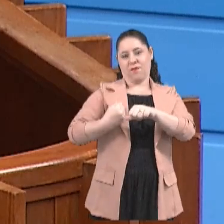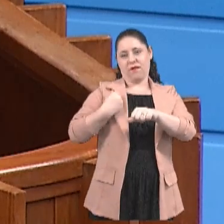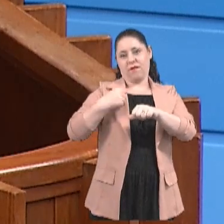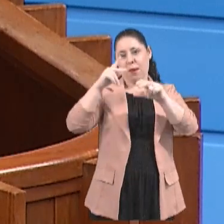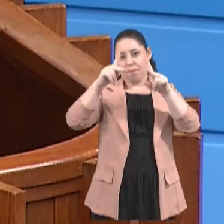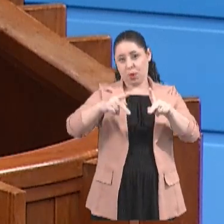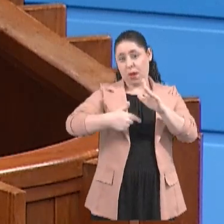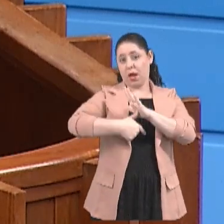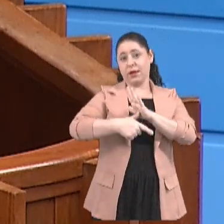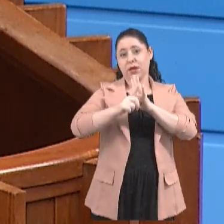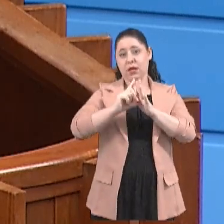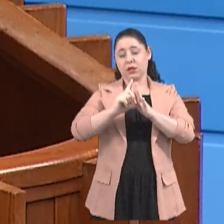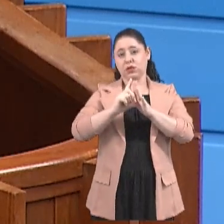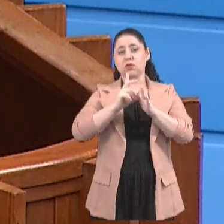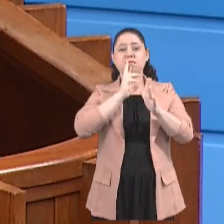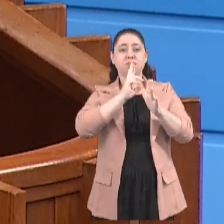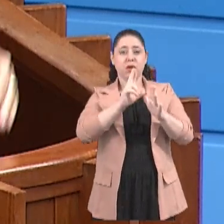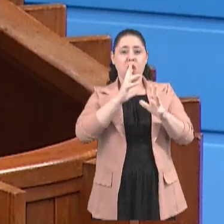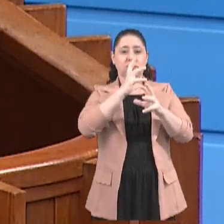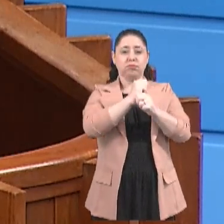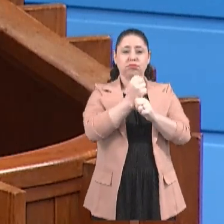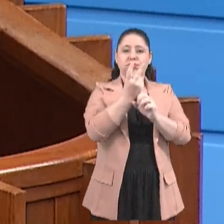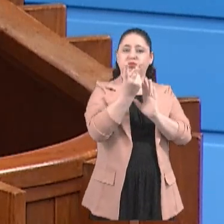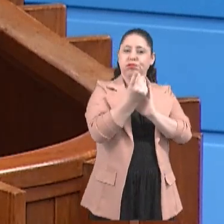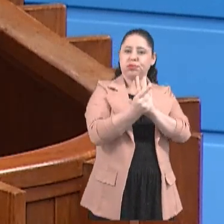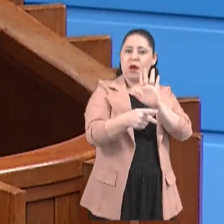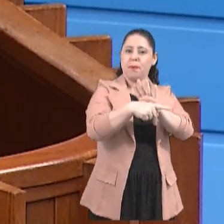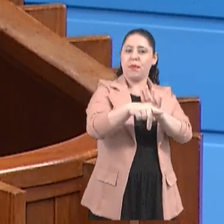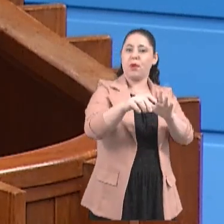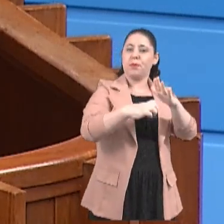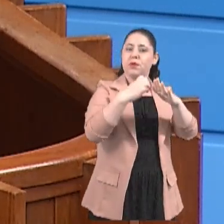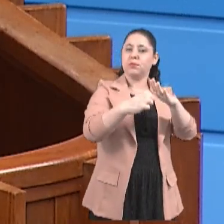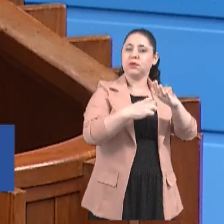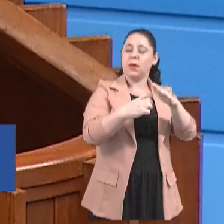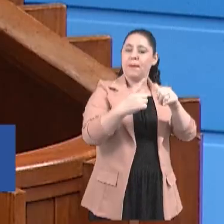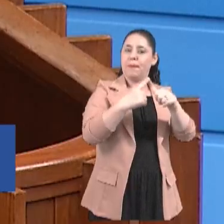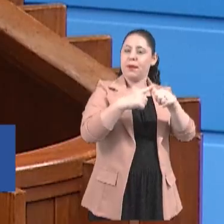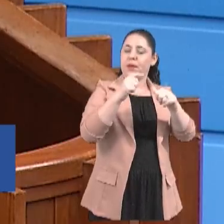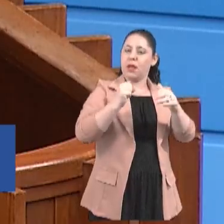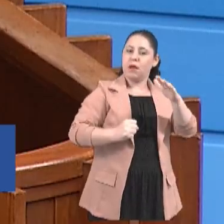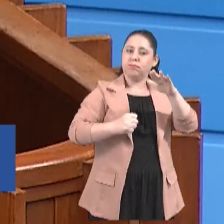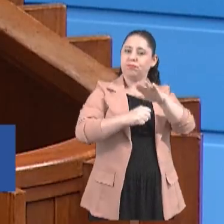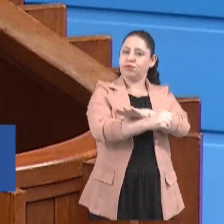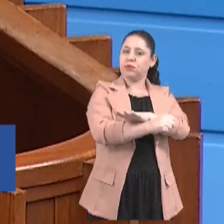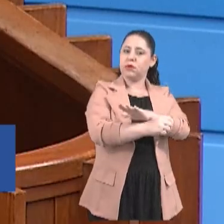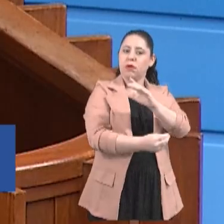população. Antes mesmo do resultado final da empresa, vem. A empresa tem que estar lá